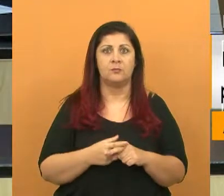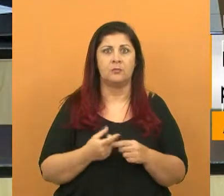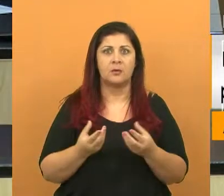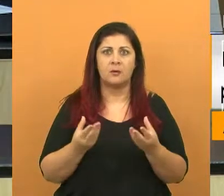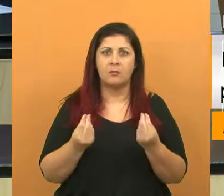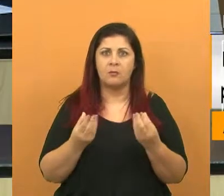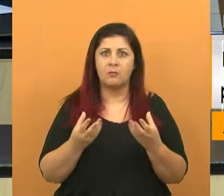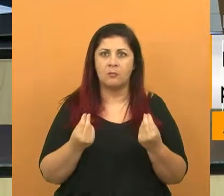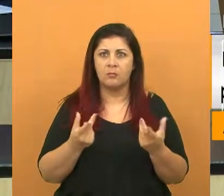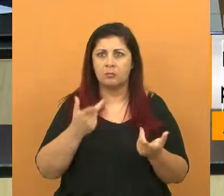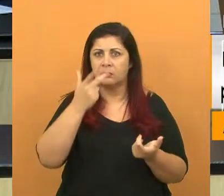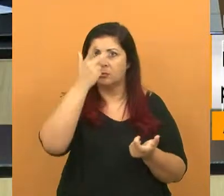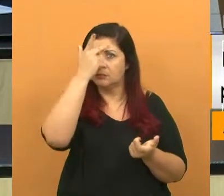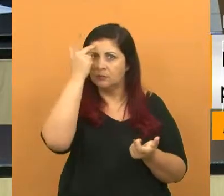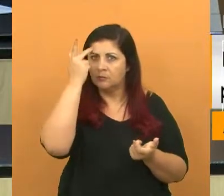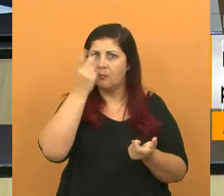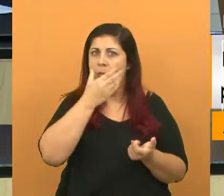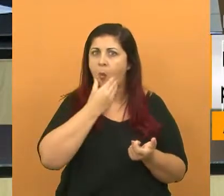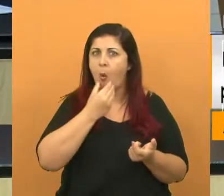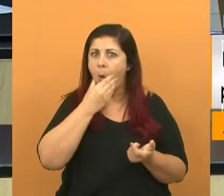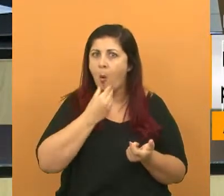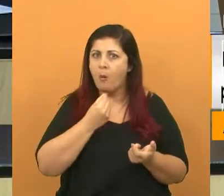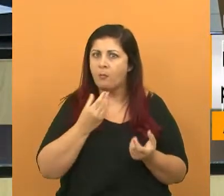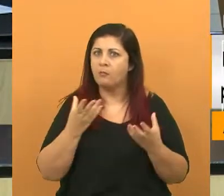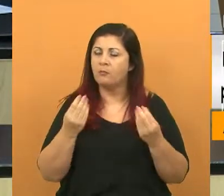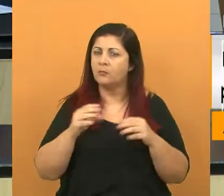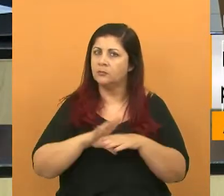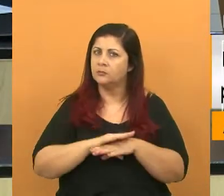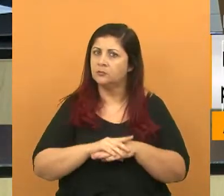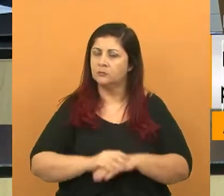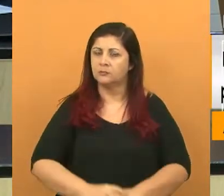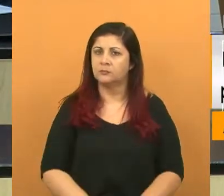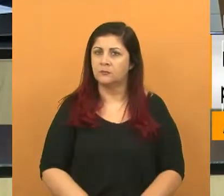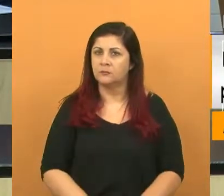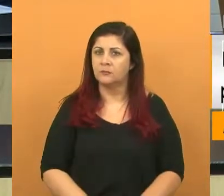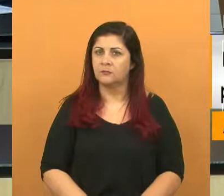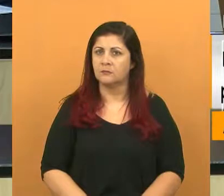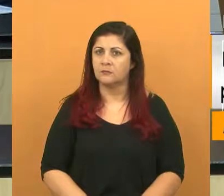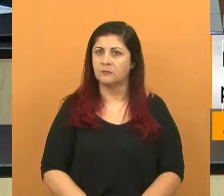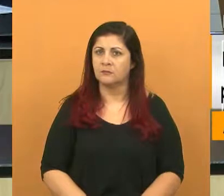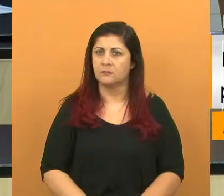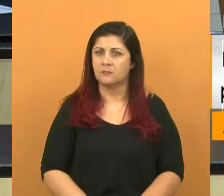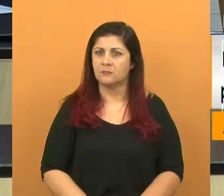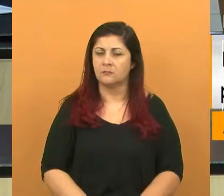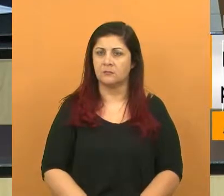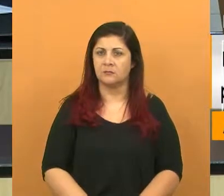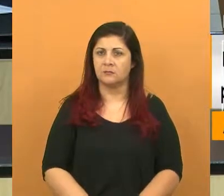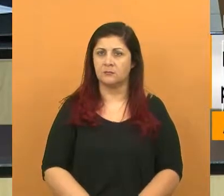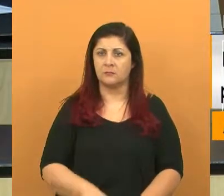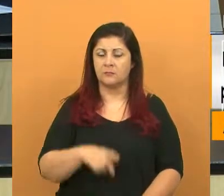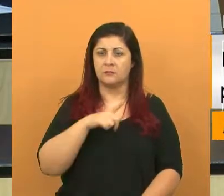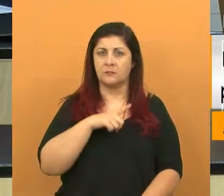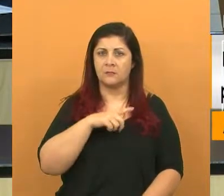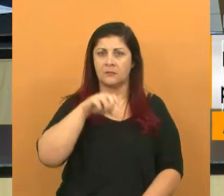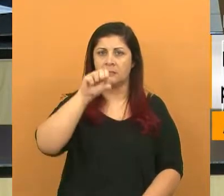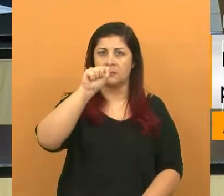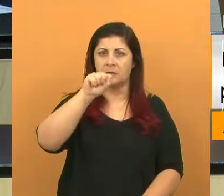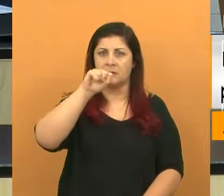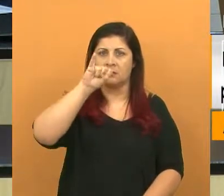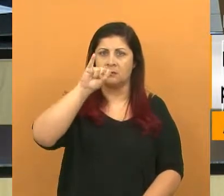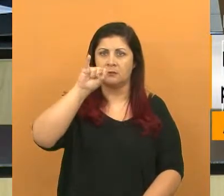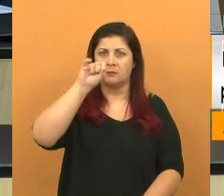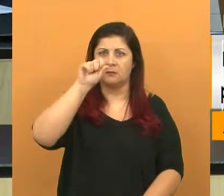insidiosamente no número de homens. A gente tem na nossa região um aumento de sífilis, por exemplo, em torno de 27%